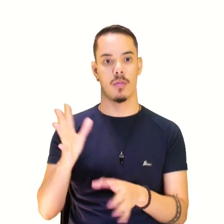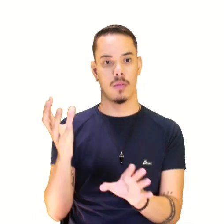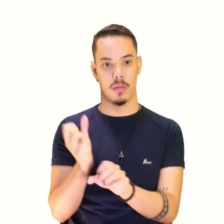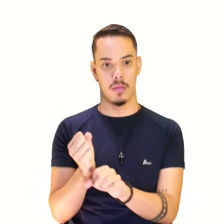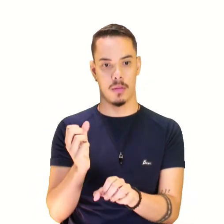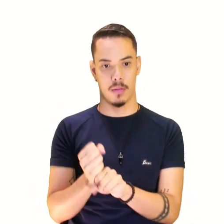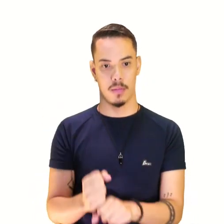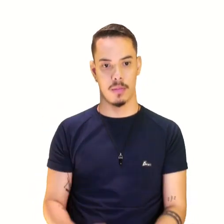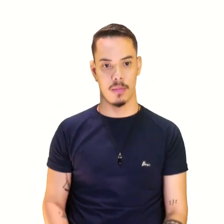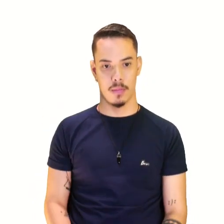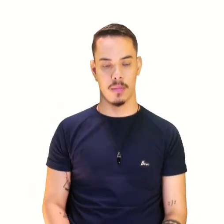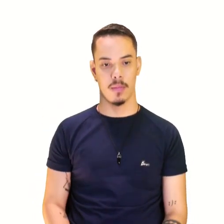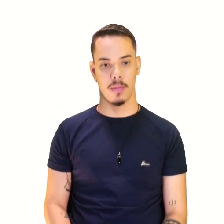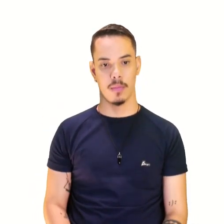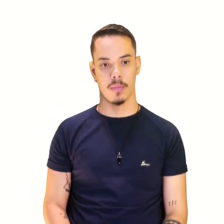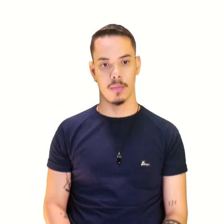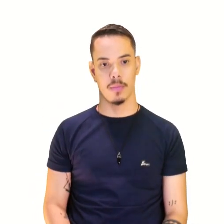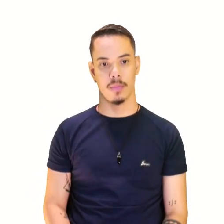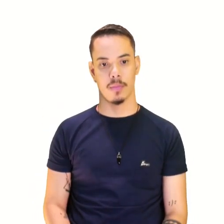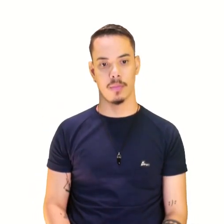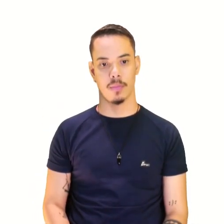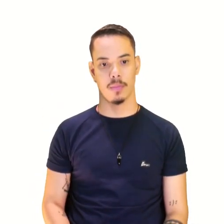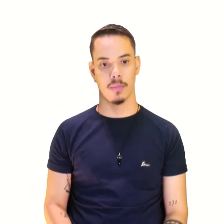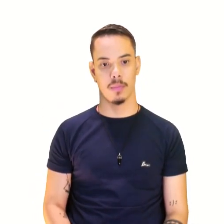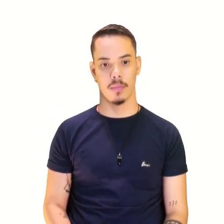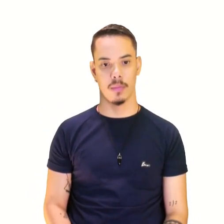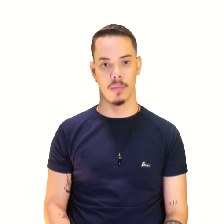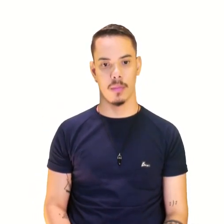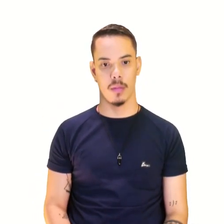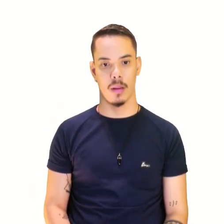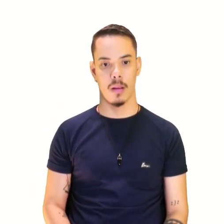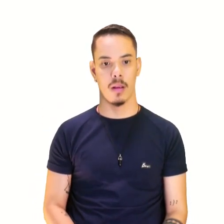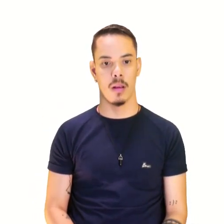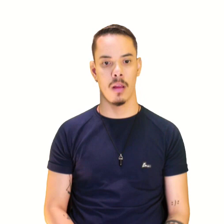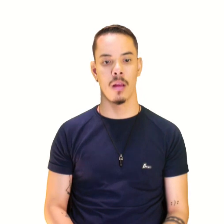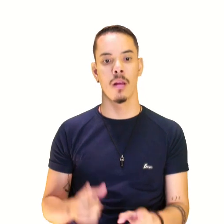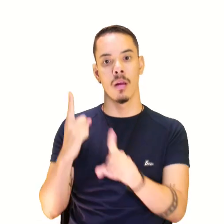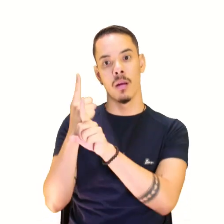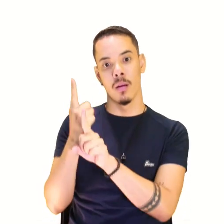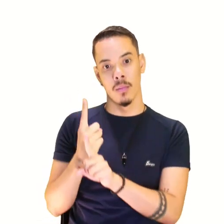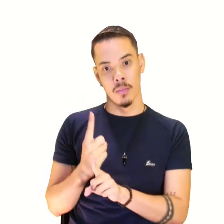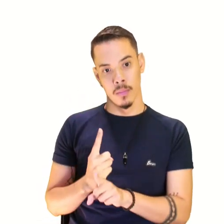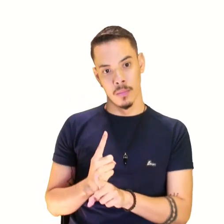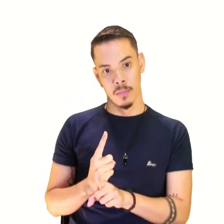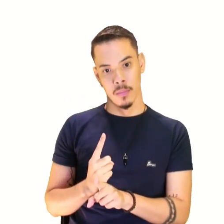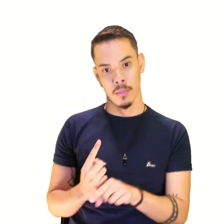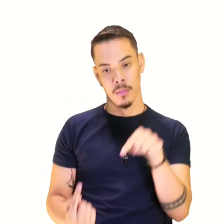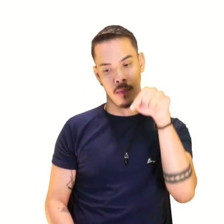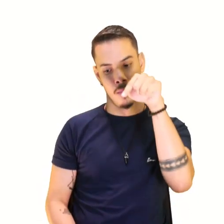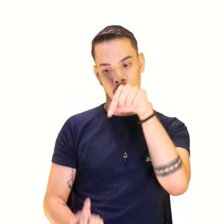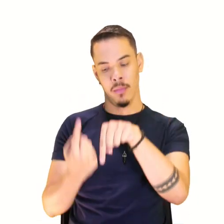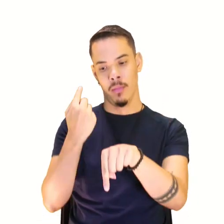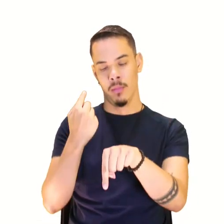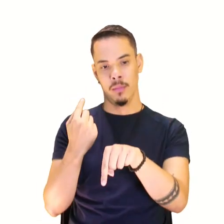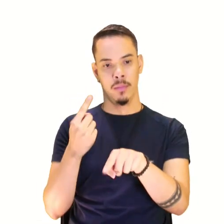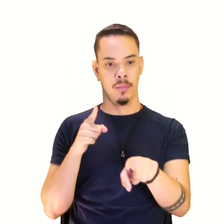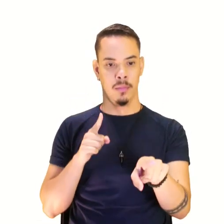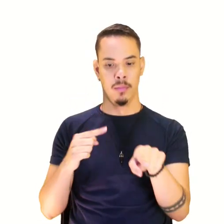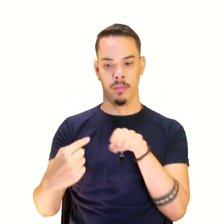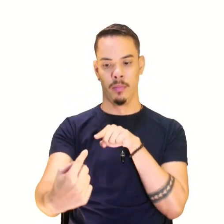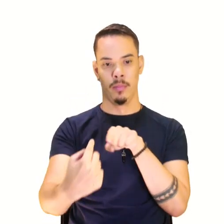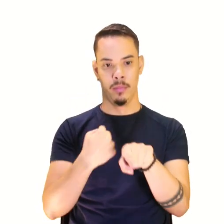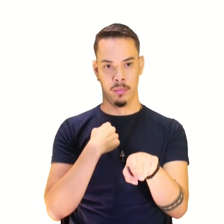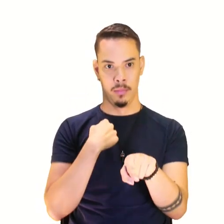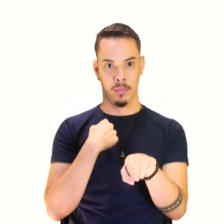montar minha razão, minha proporção, né? E vou identificar. É direto ou é inversa? É inverso. Inversa,